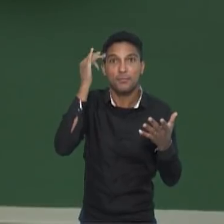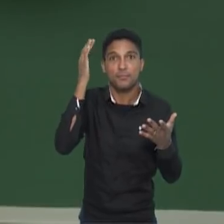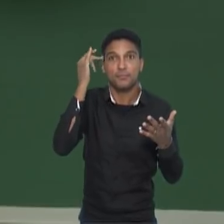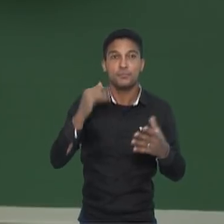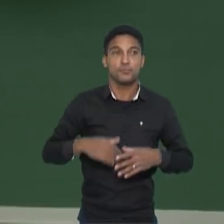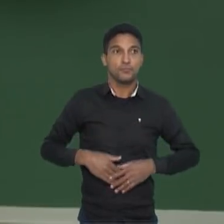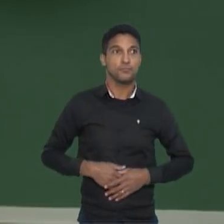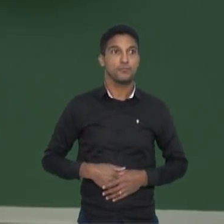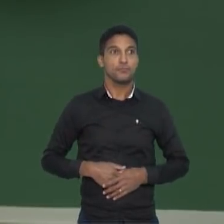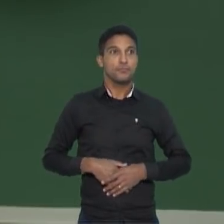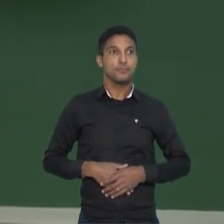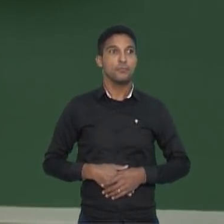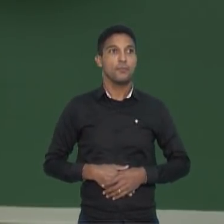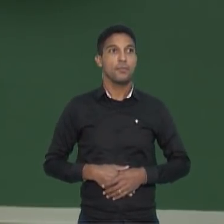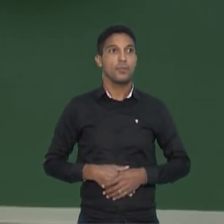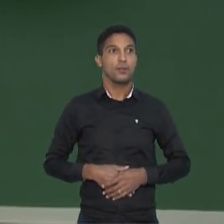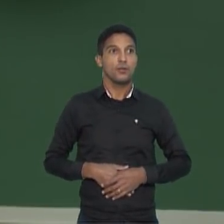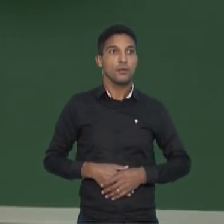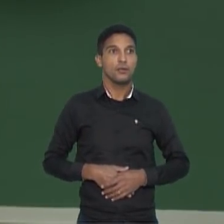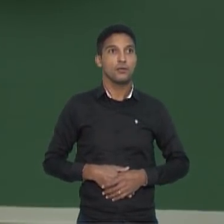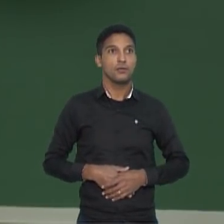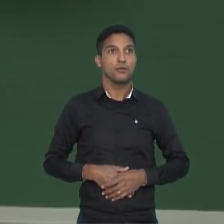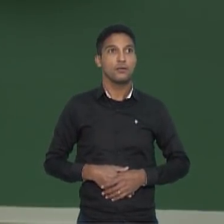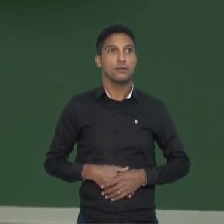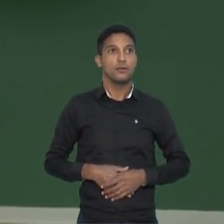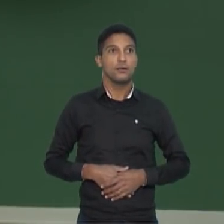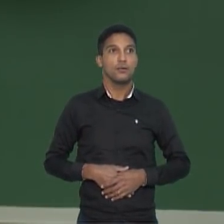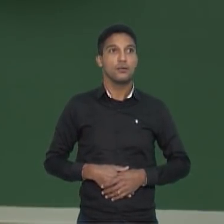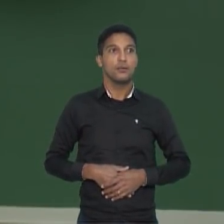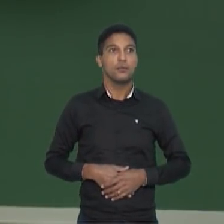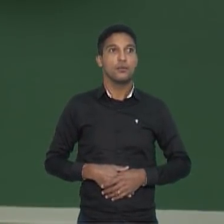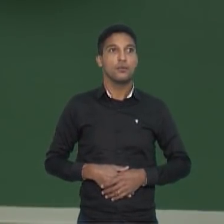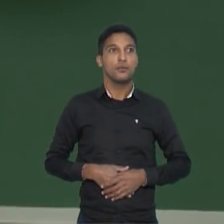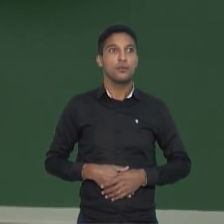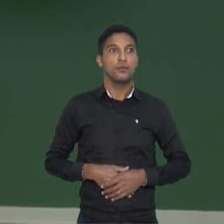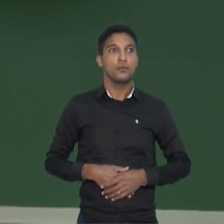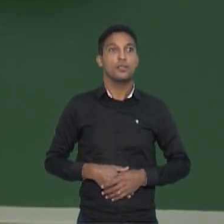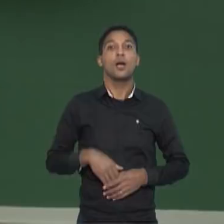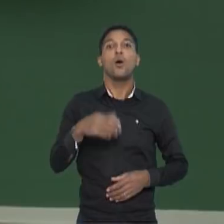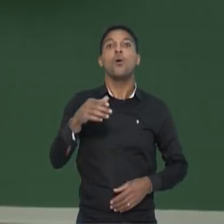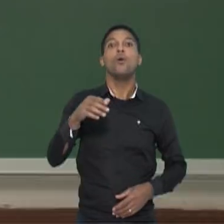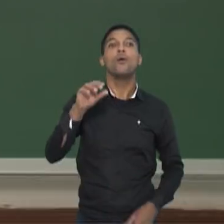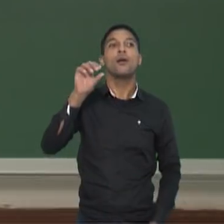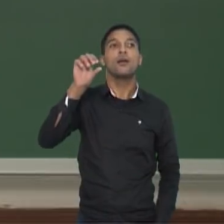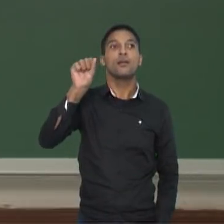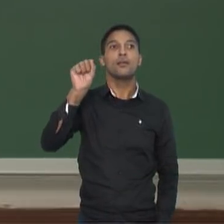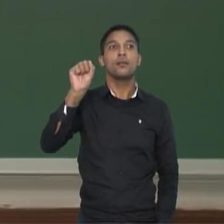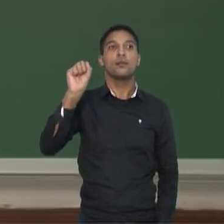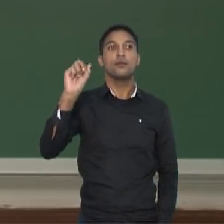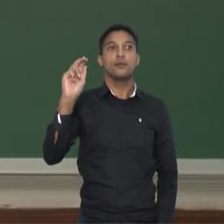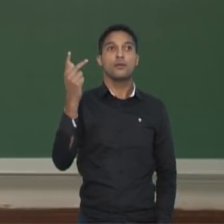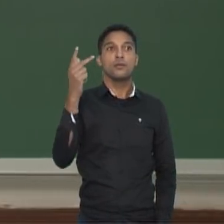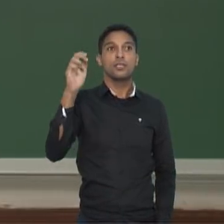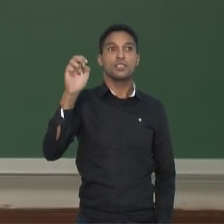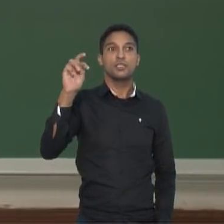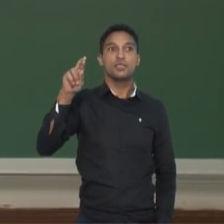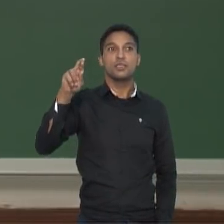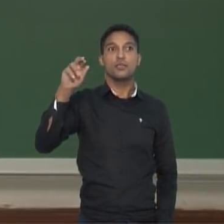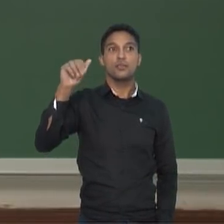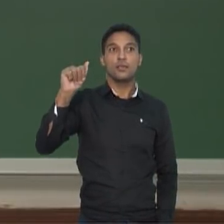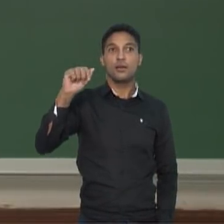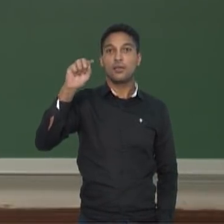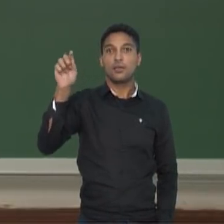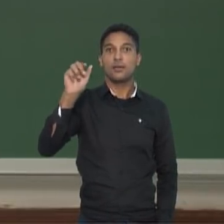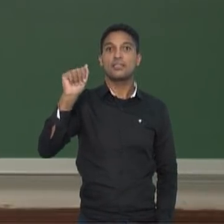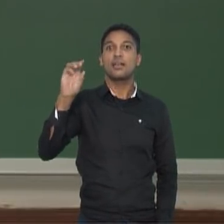porque esse rei persa, ele foi traído pela esposa. E ele a matou,